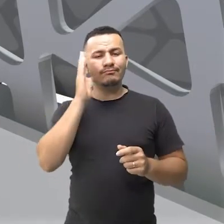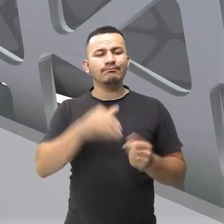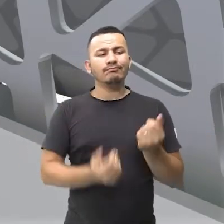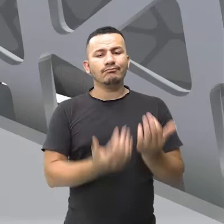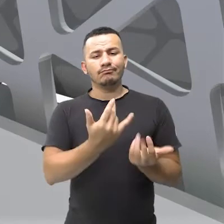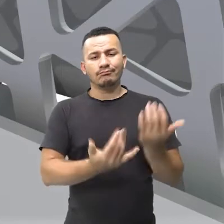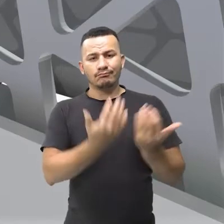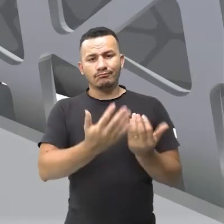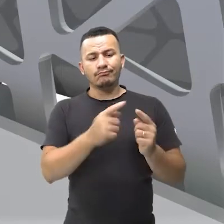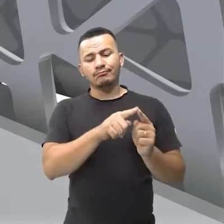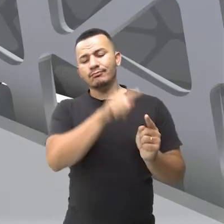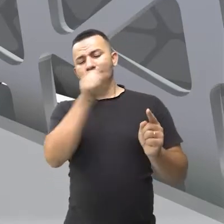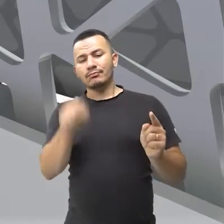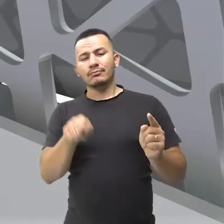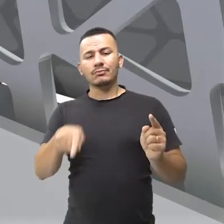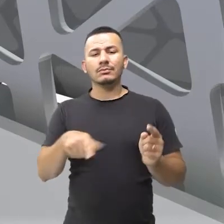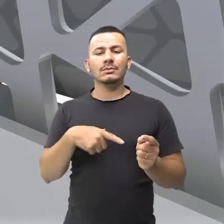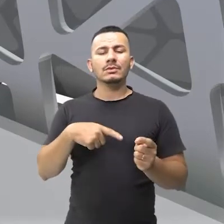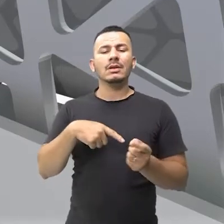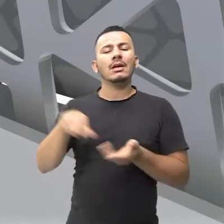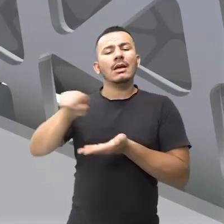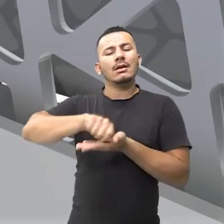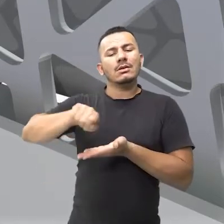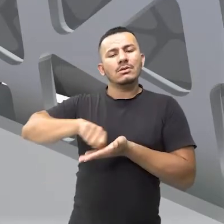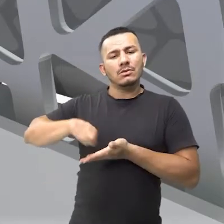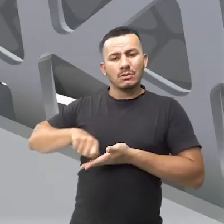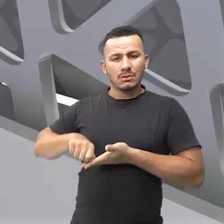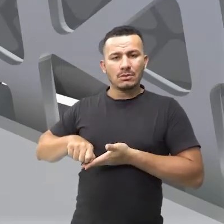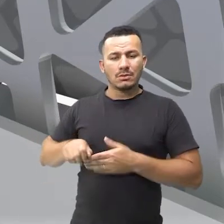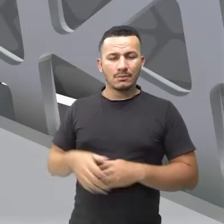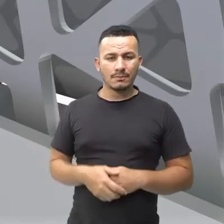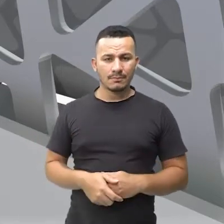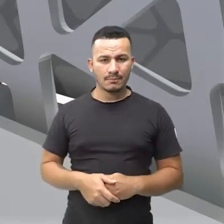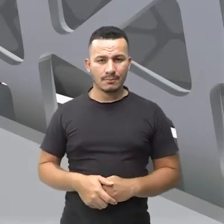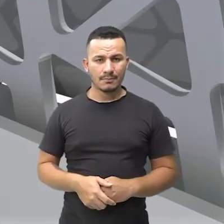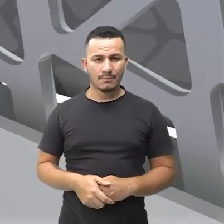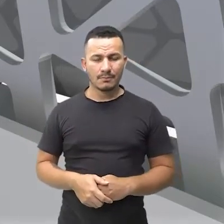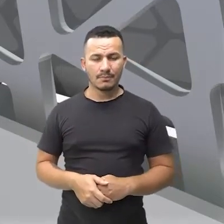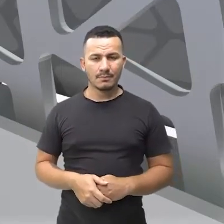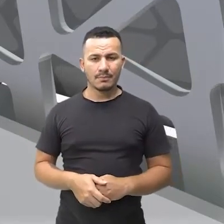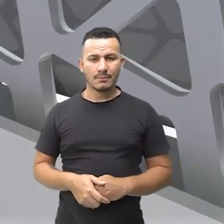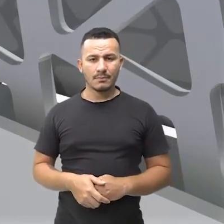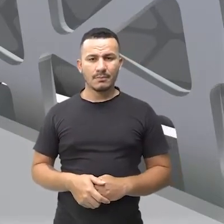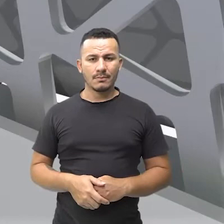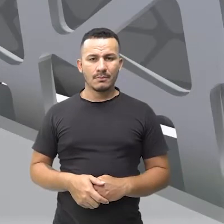daí surgiu a escrita, certo? Que nós conhecemos hoje. Então,